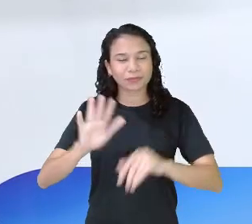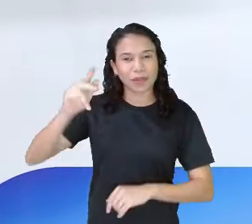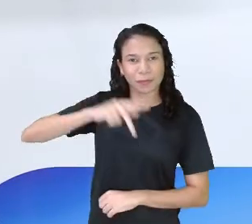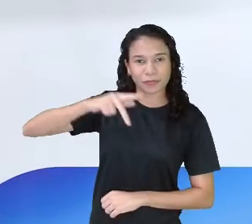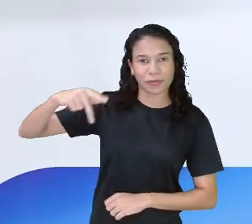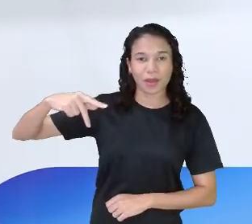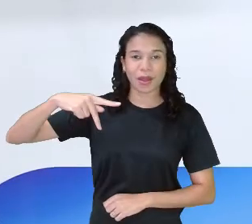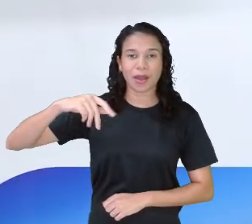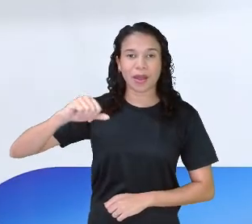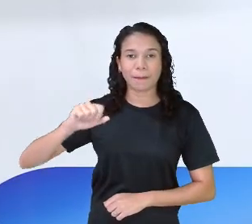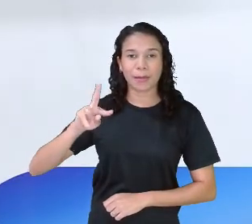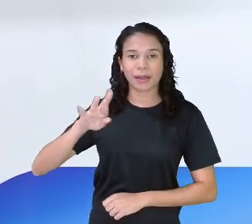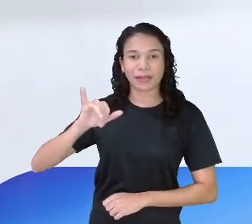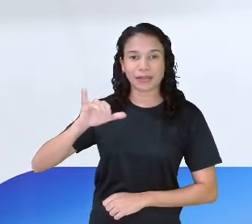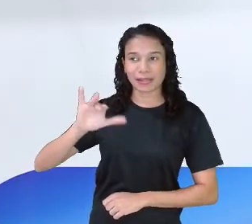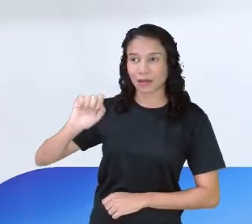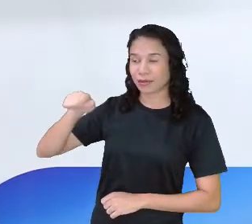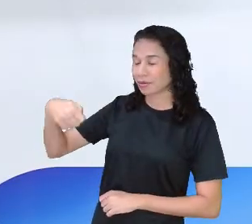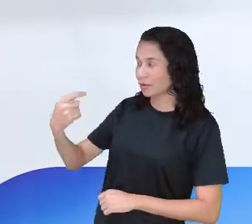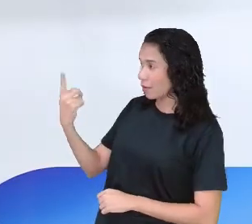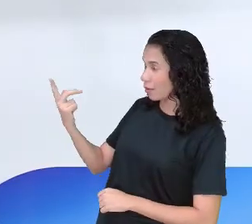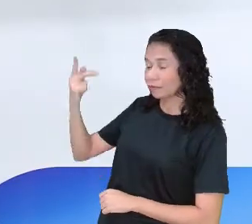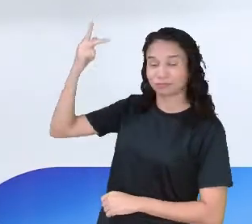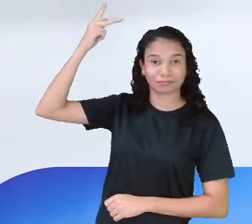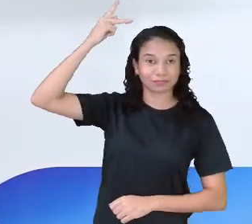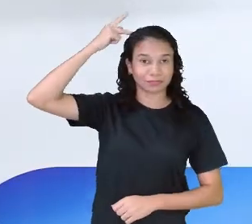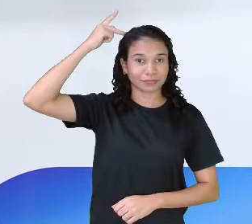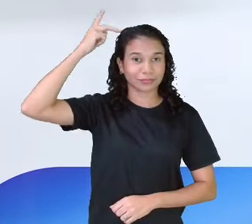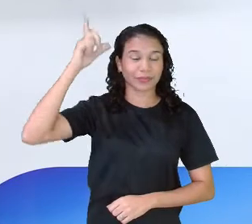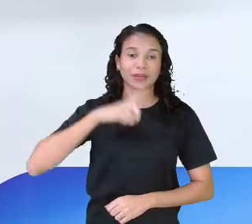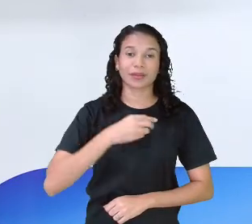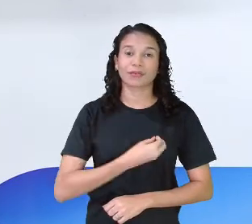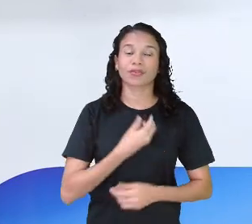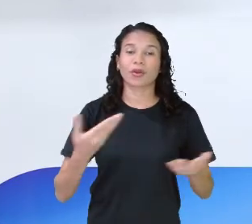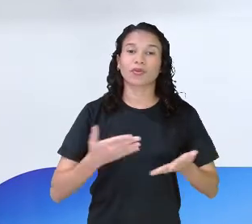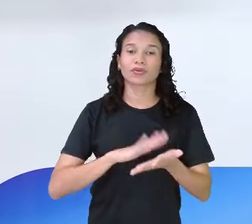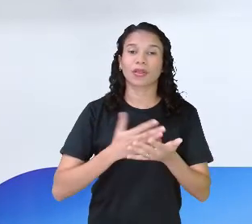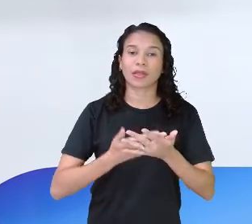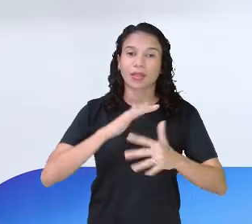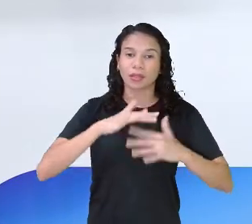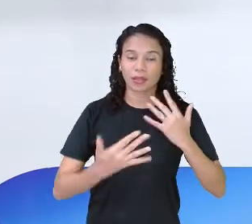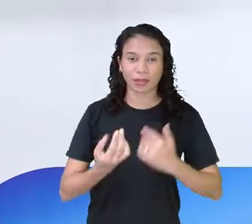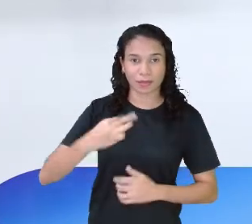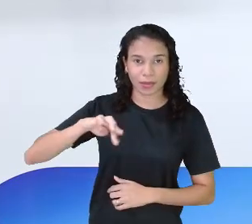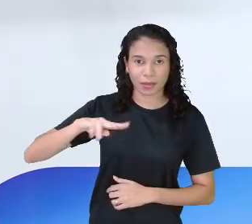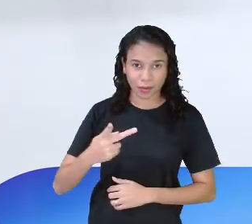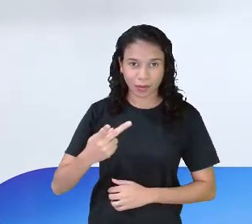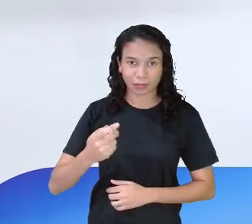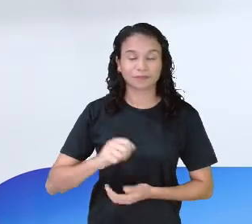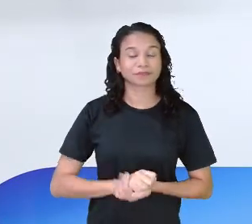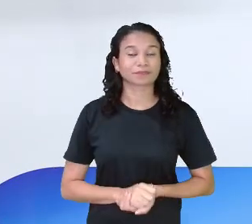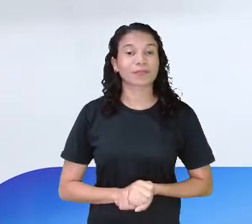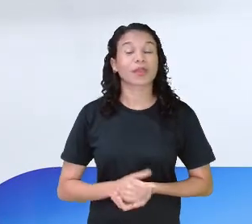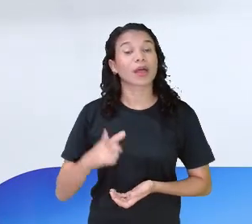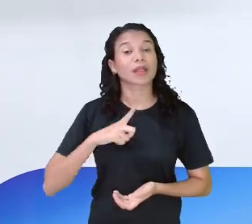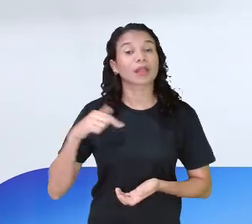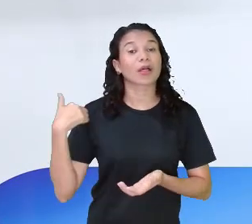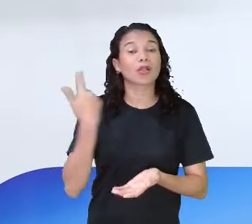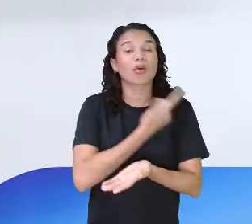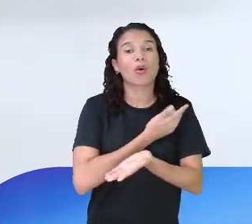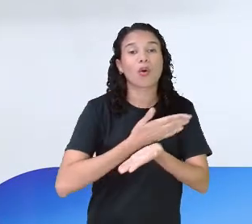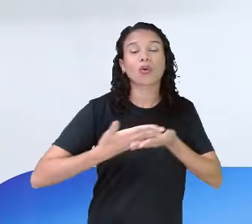sou a professora Patrícia Fontes, esse é o meu sinal, eu estou com a intérprete de Libras, Helena. A gente vai